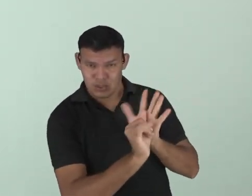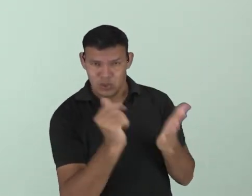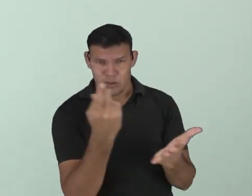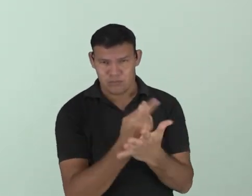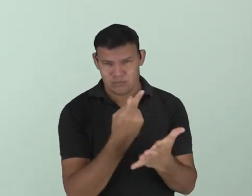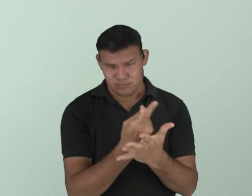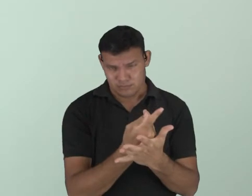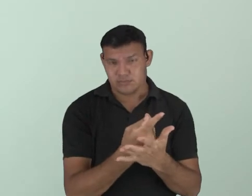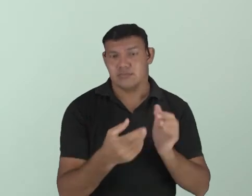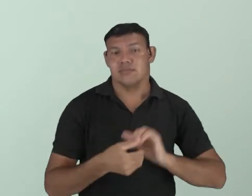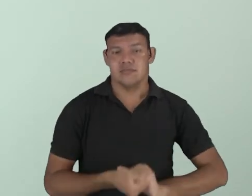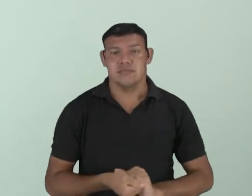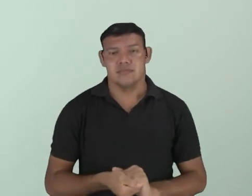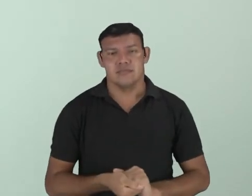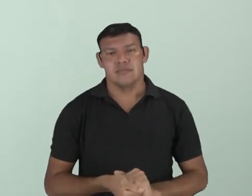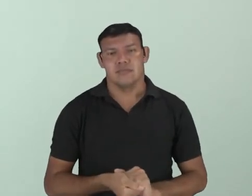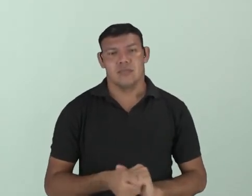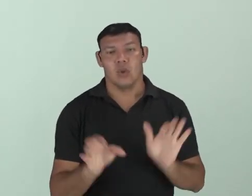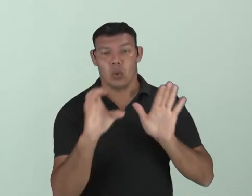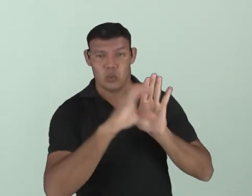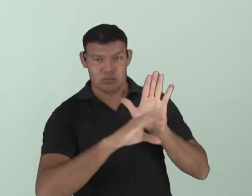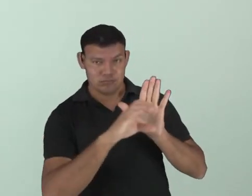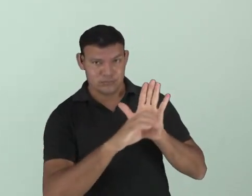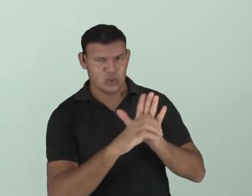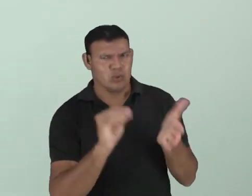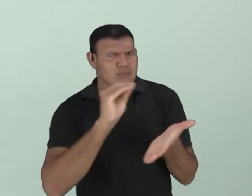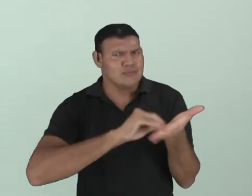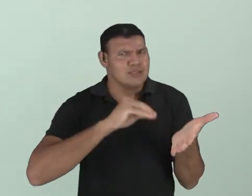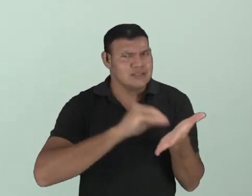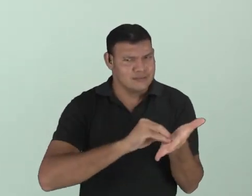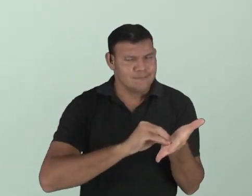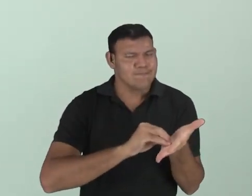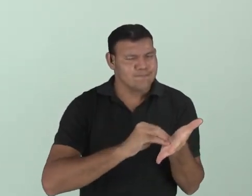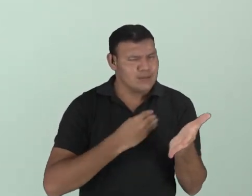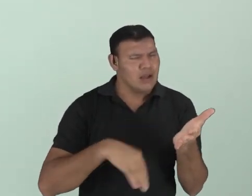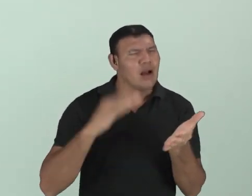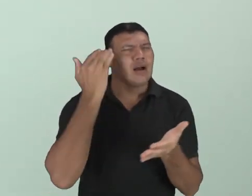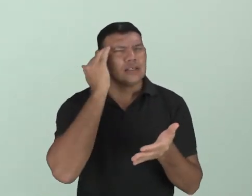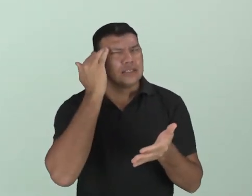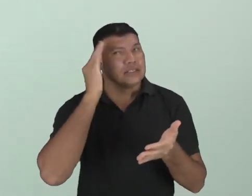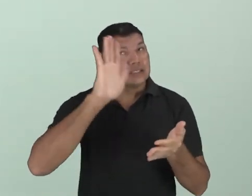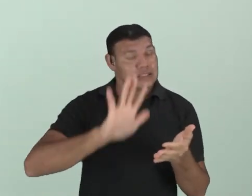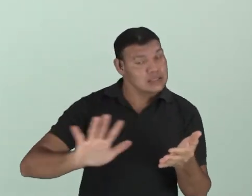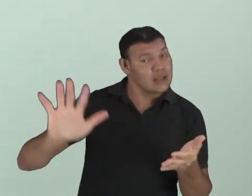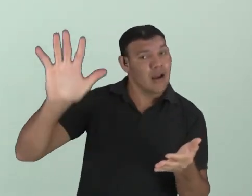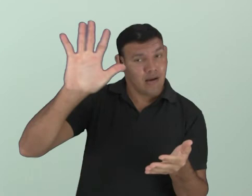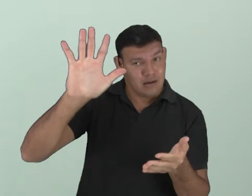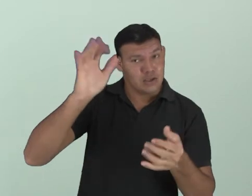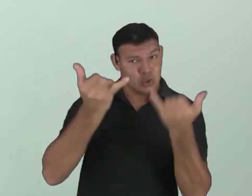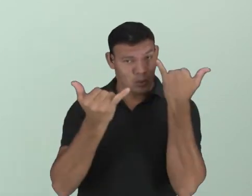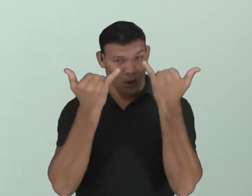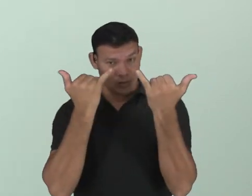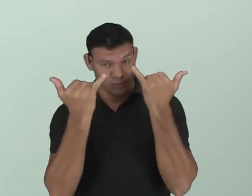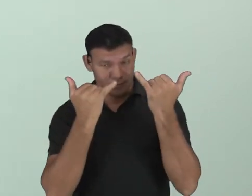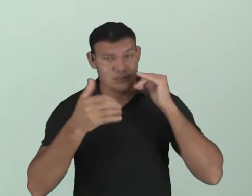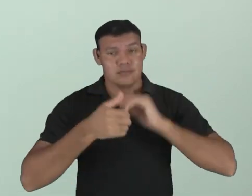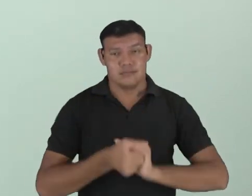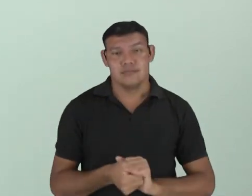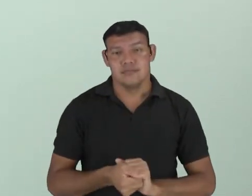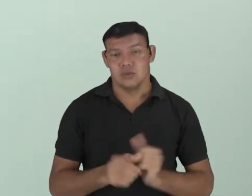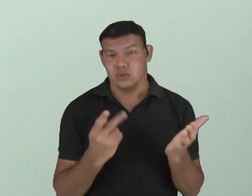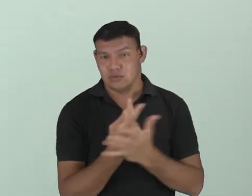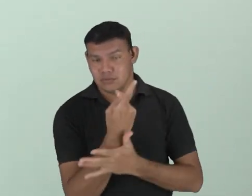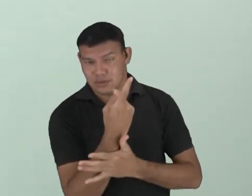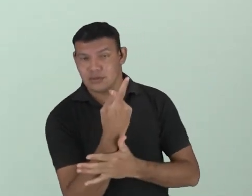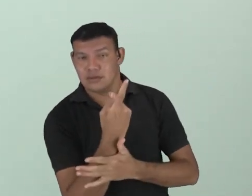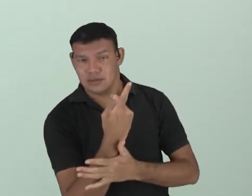ou as falhas, ou a parte do conteúdo que está faltando ali, para que você tenha uma compreensão geral das informações e dos fatos